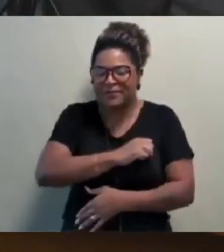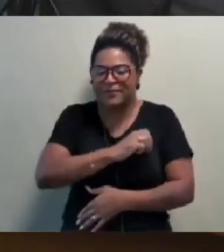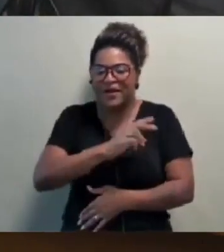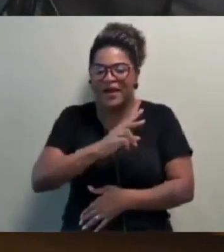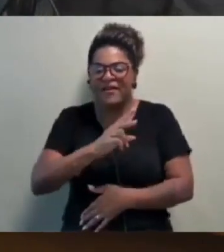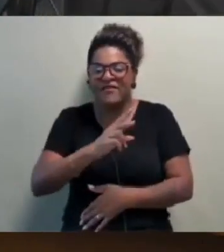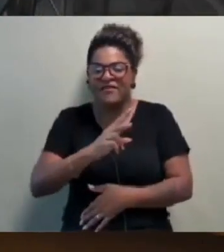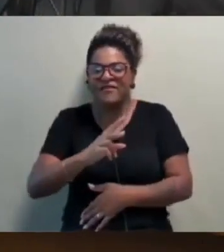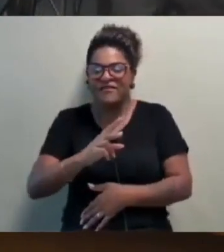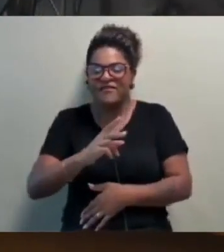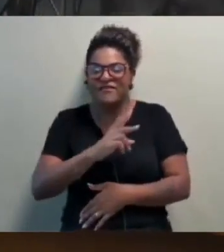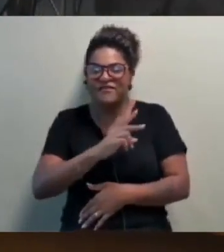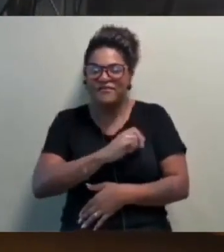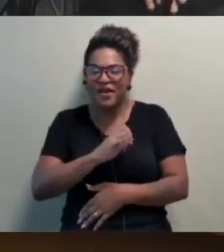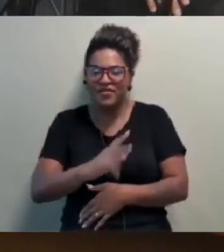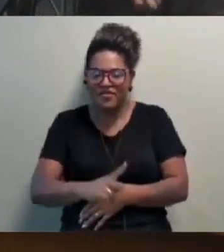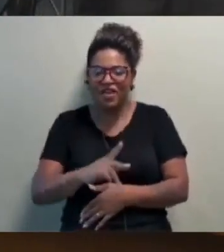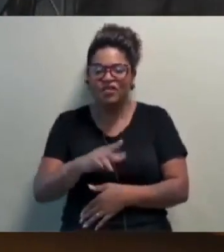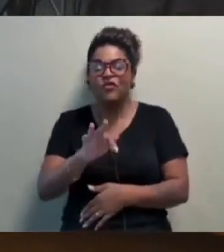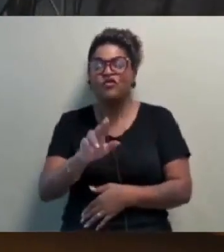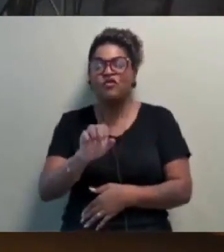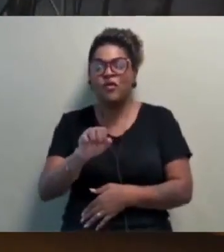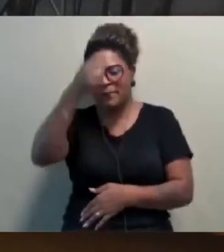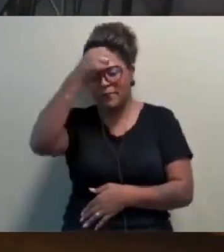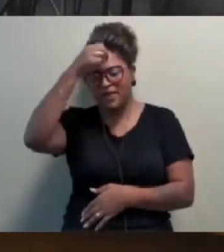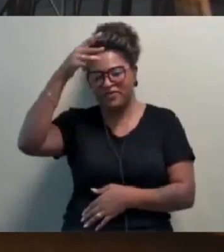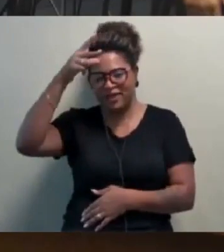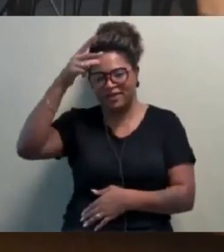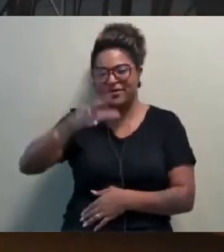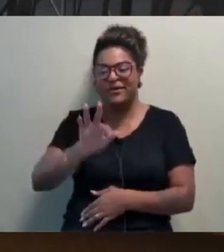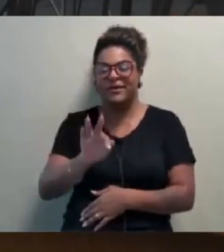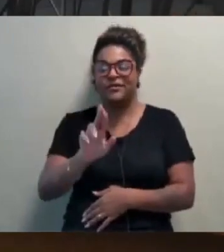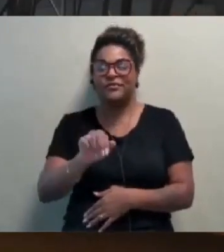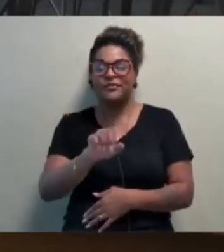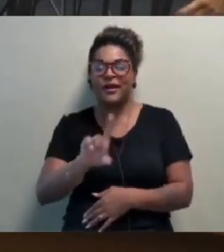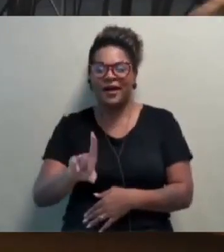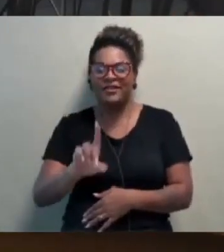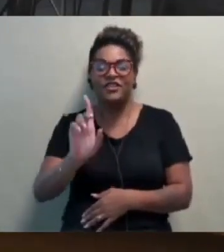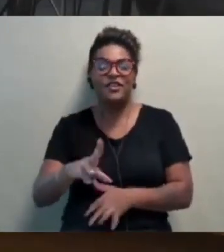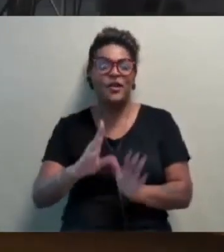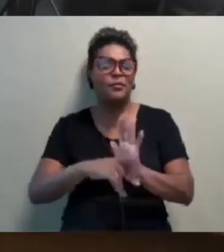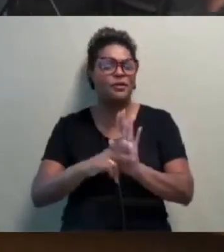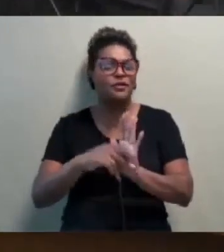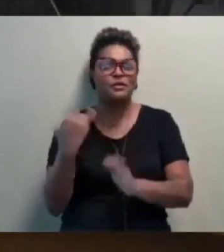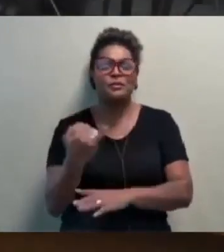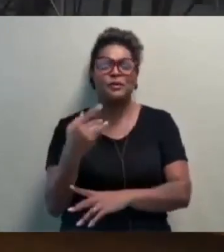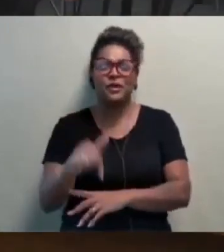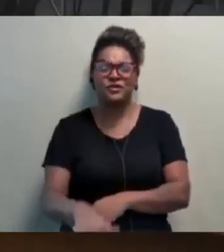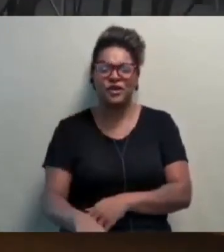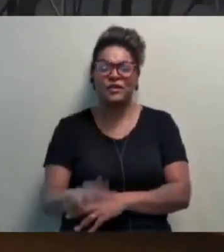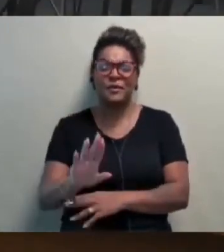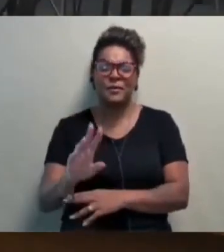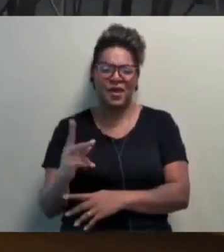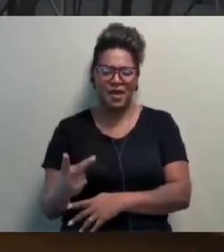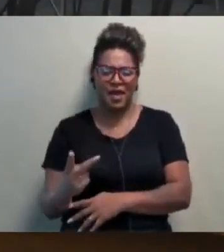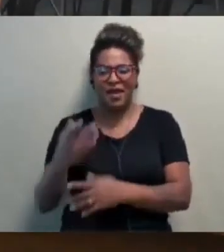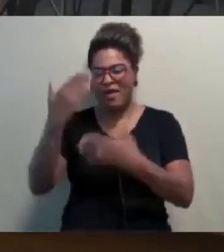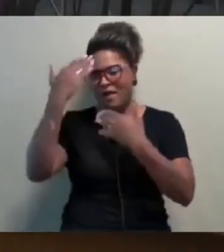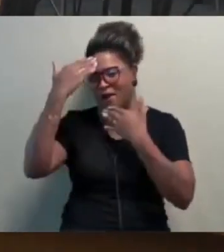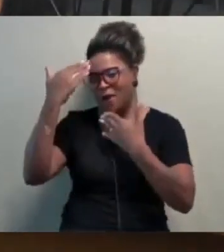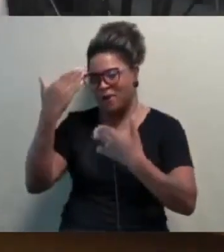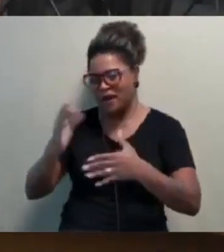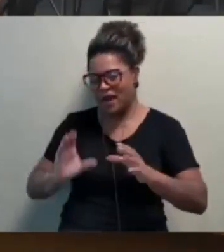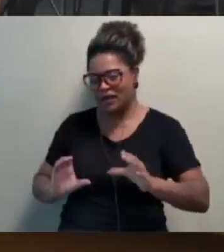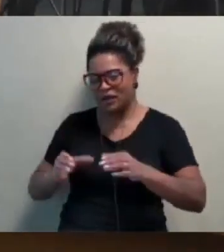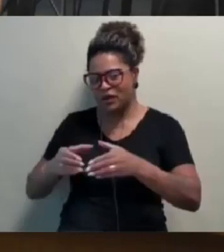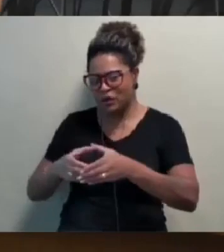encaminhar um projeto tão importante para a cidade de Belo Horizonte. Obrigado, presidente de comissões, por agilizar